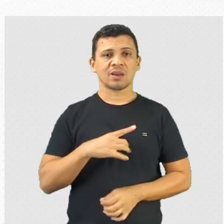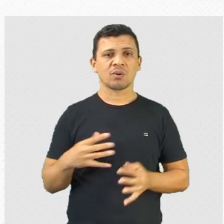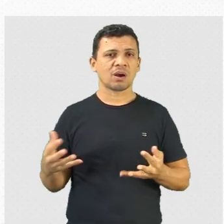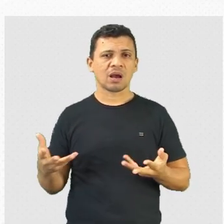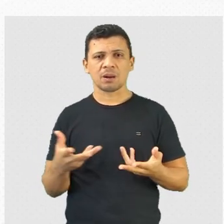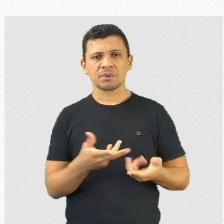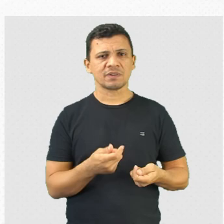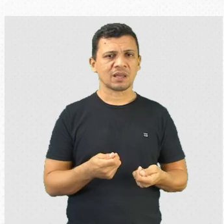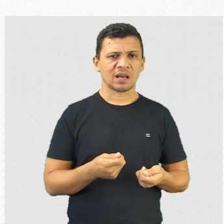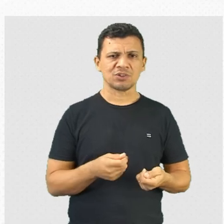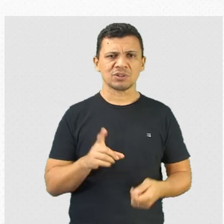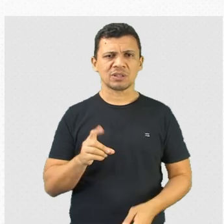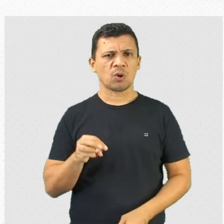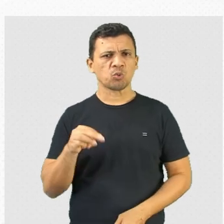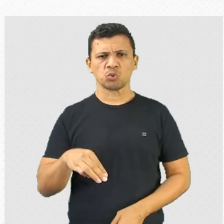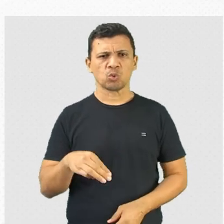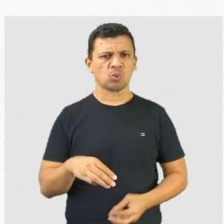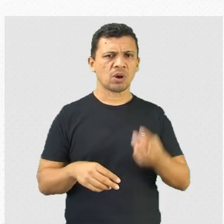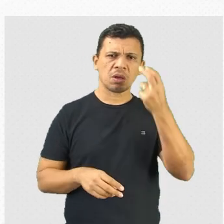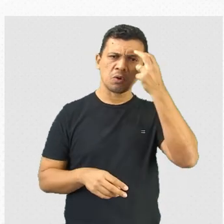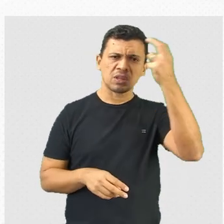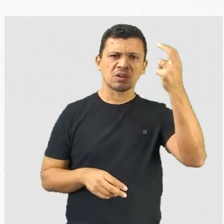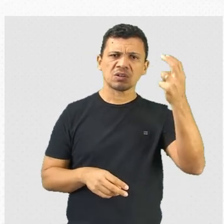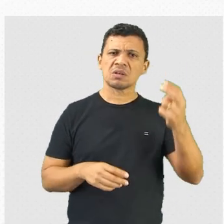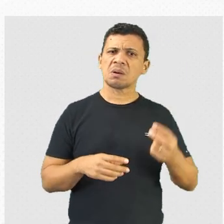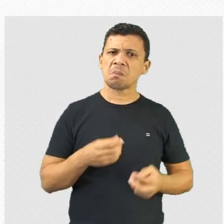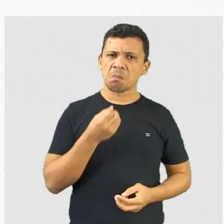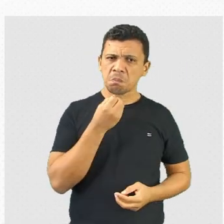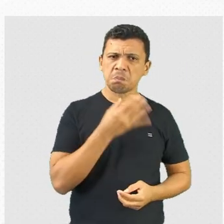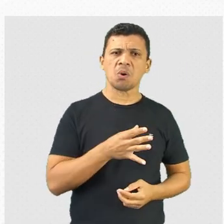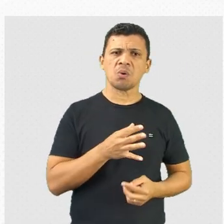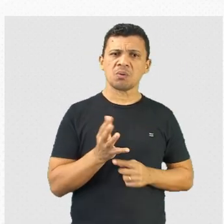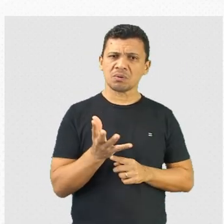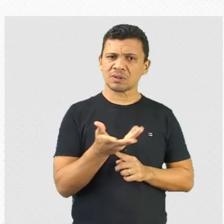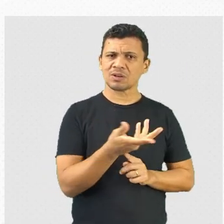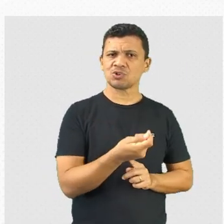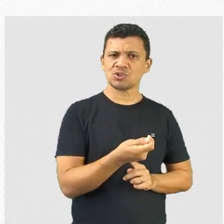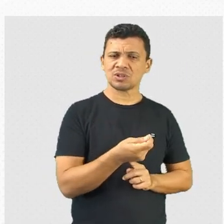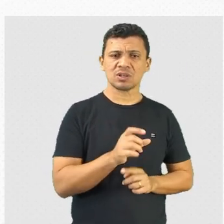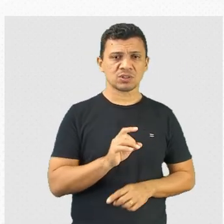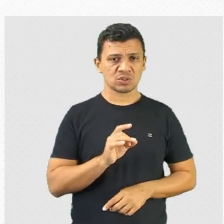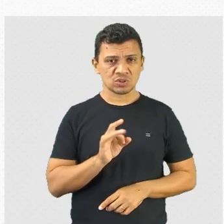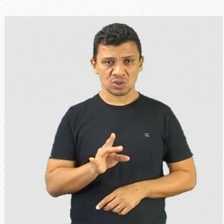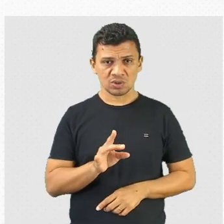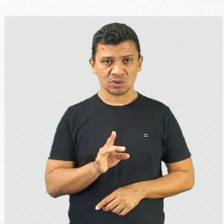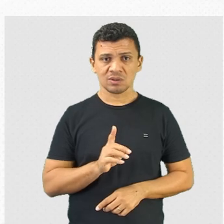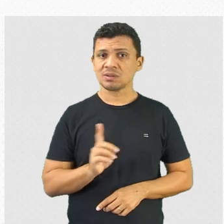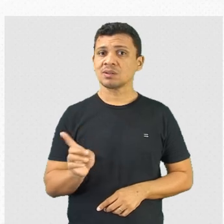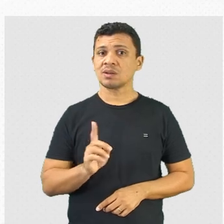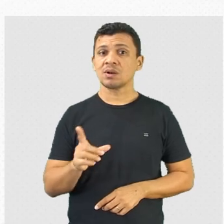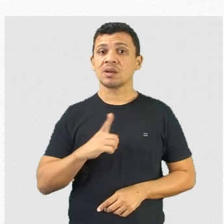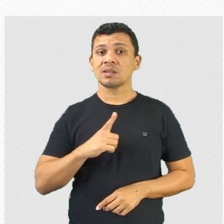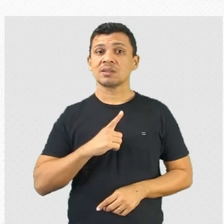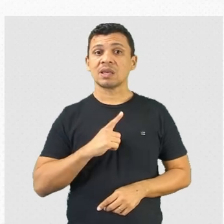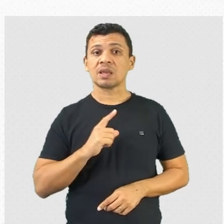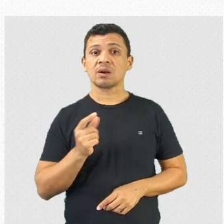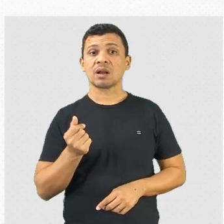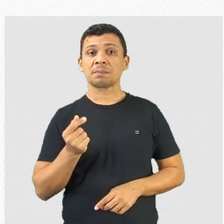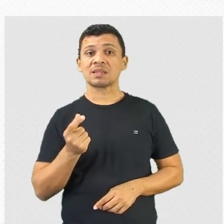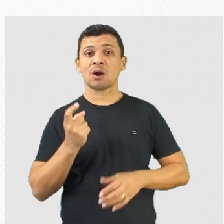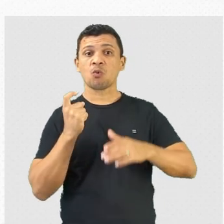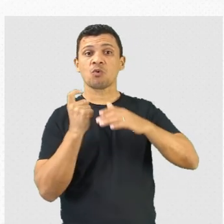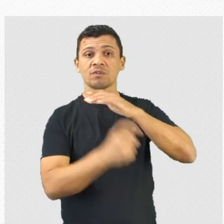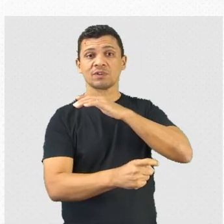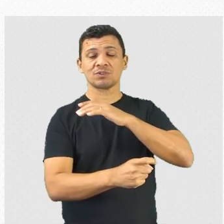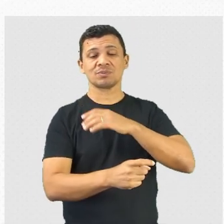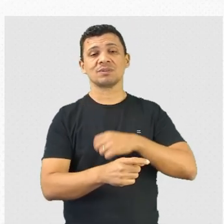você ter um dom, ou você ser bom naquela manifestação artística. Se não houver um investimento de capital, fica mais